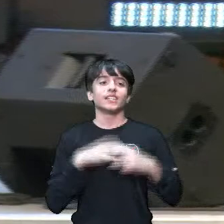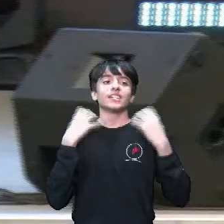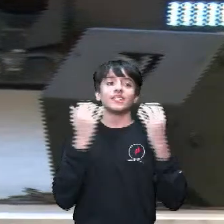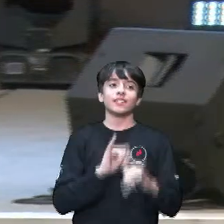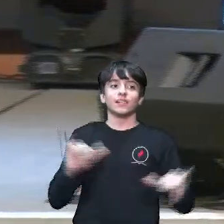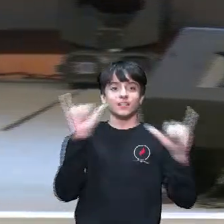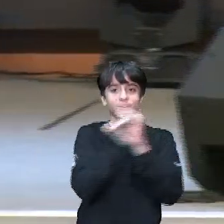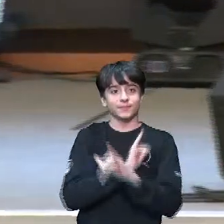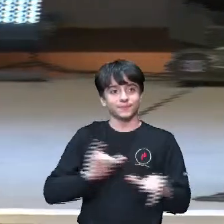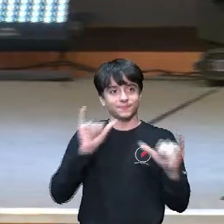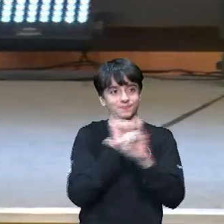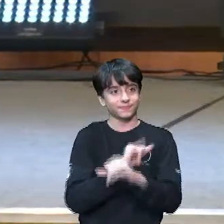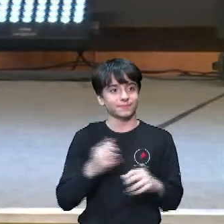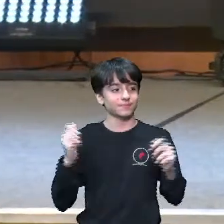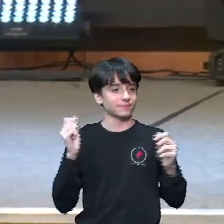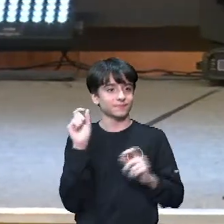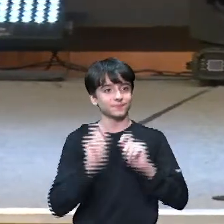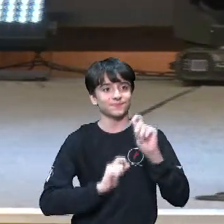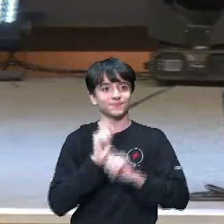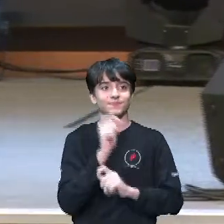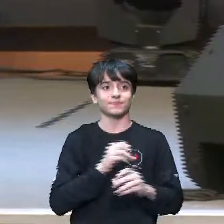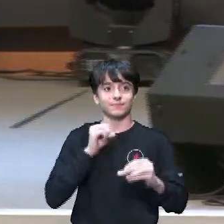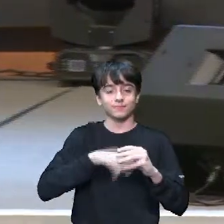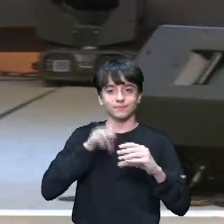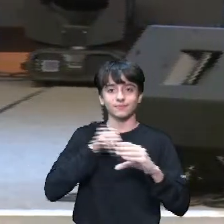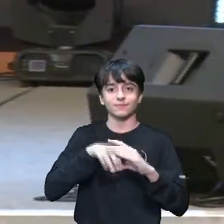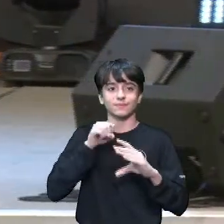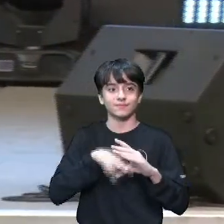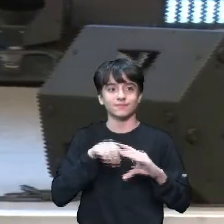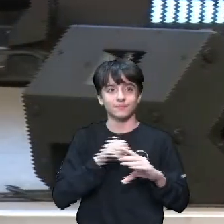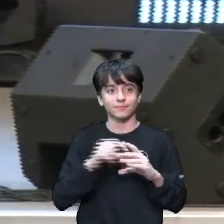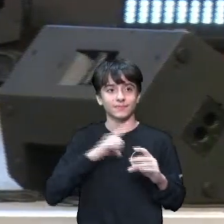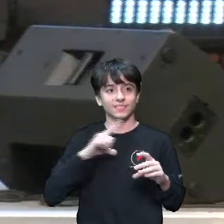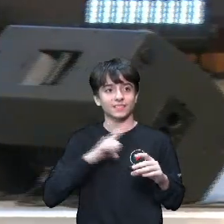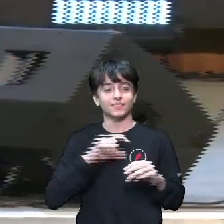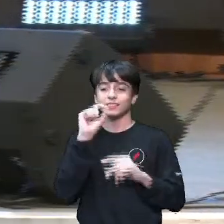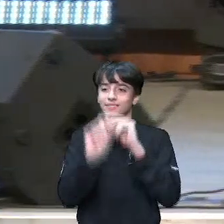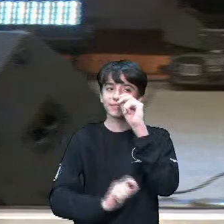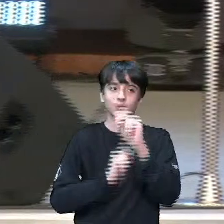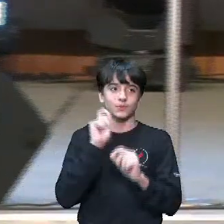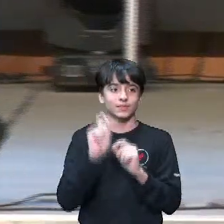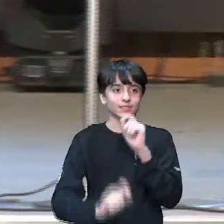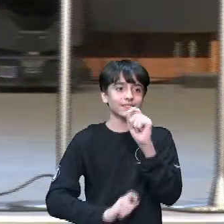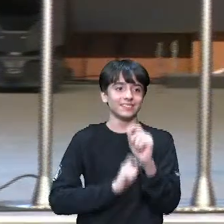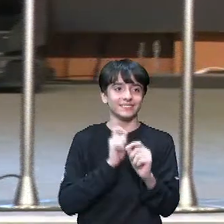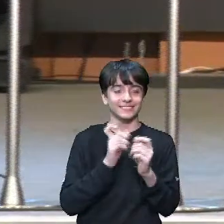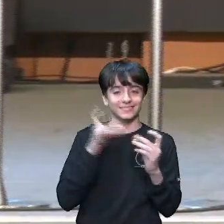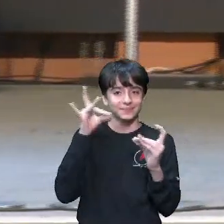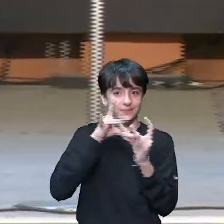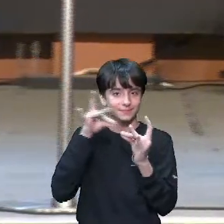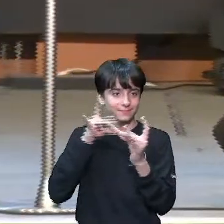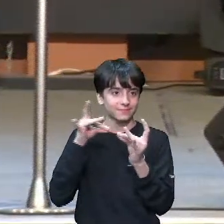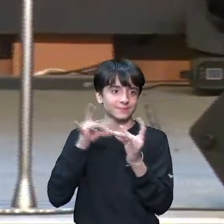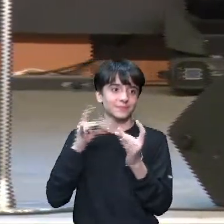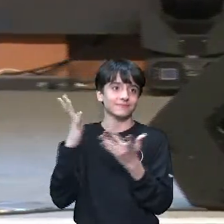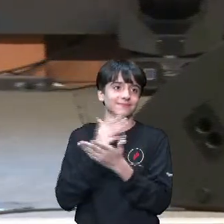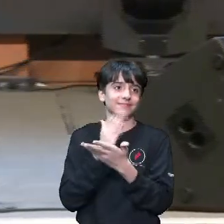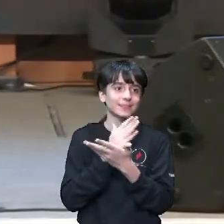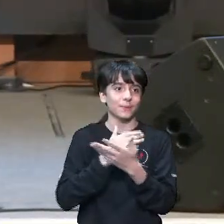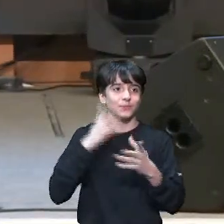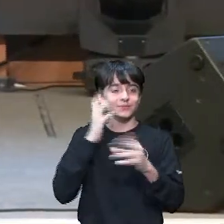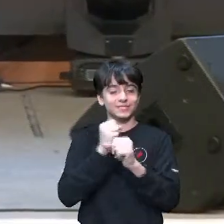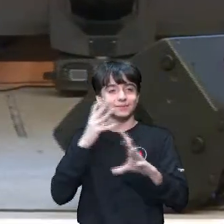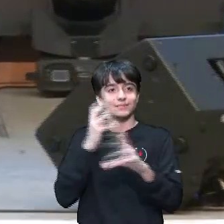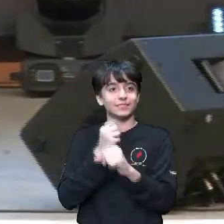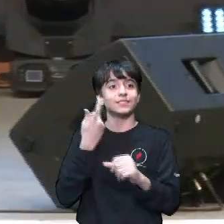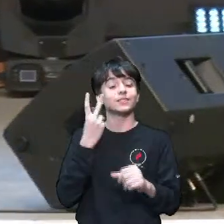que a oferta que você vai entregar nessa noite vai gerar no mundo espiritual uma colheita abundante sobre a sua vida.